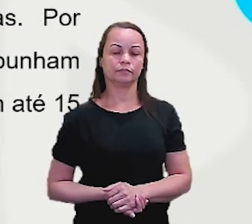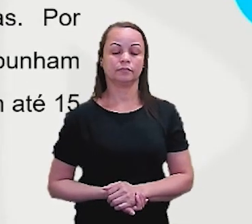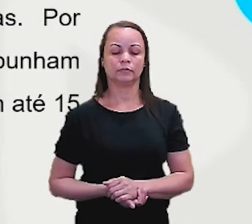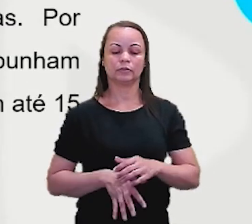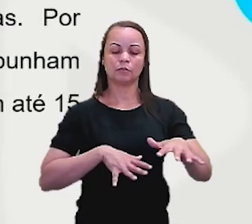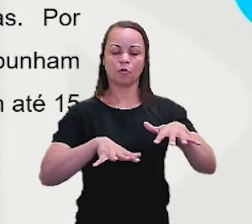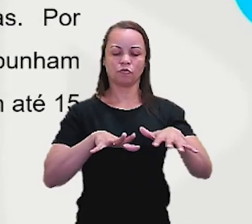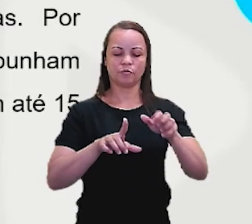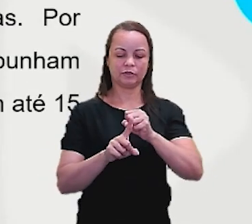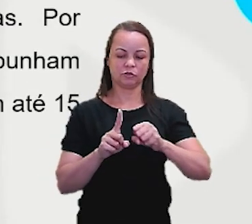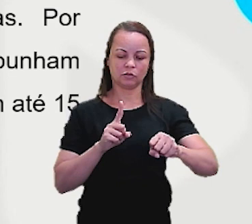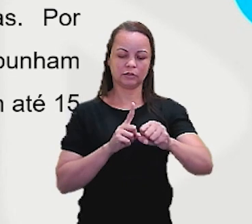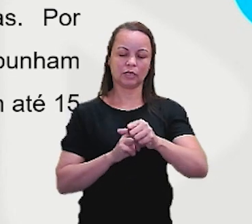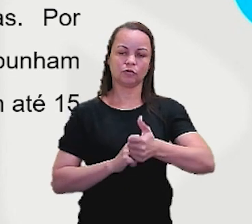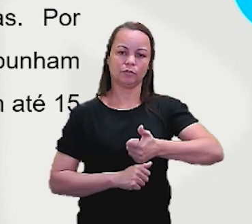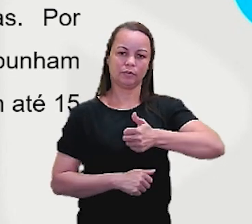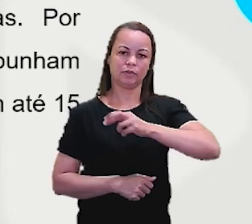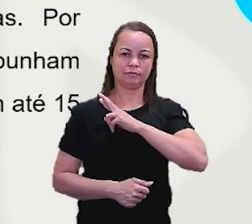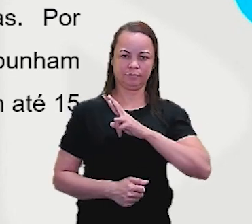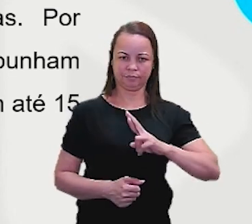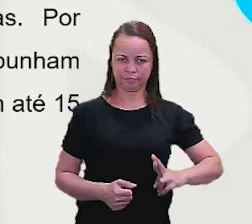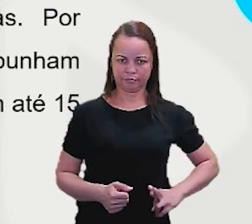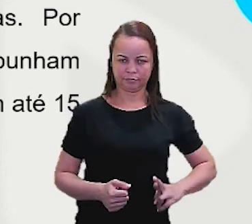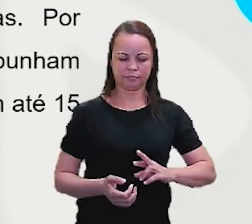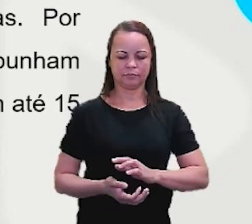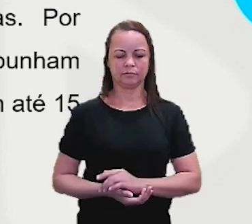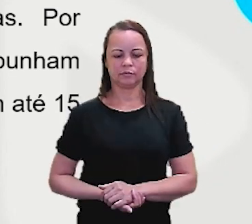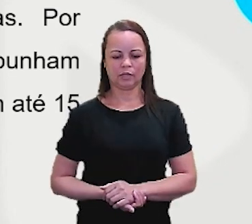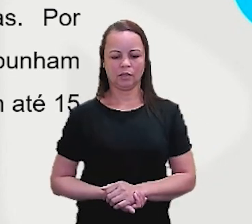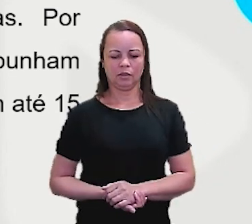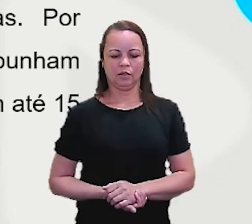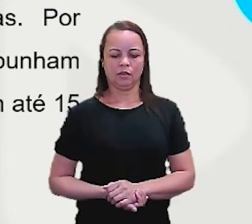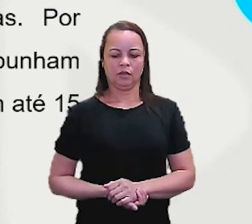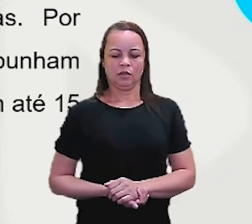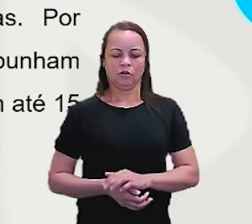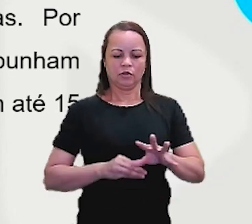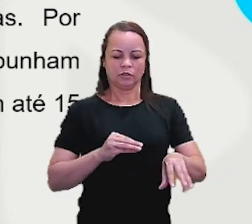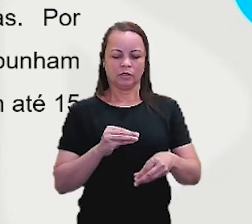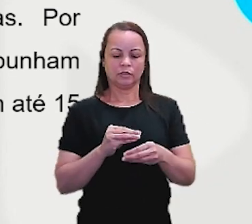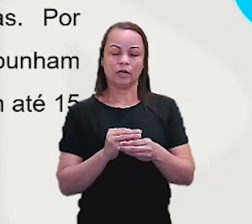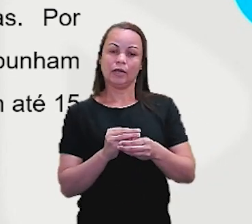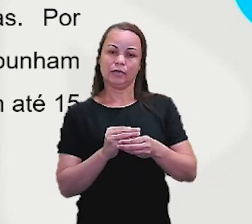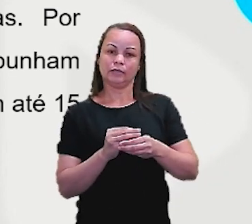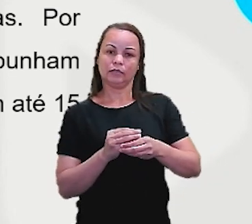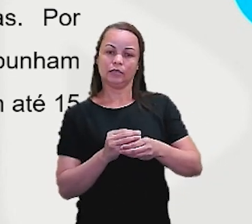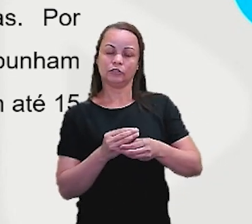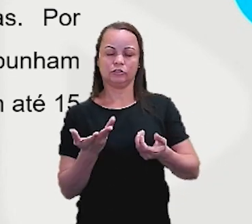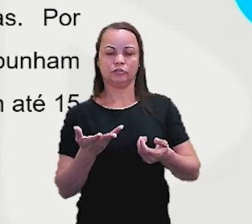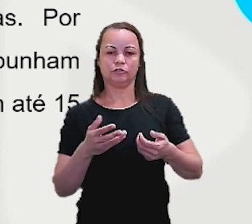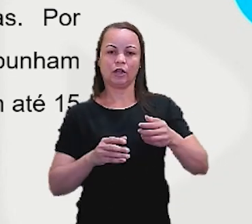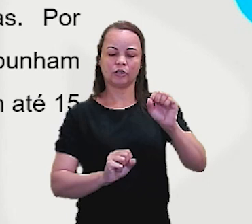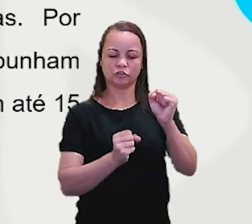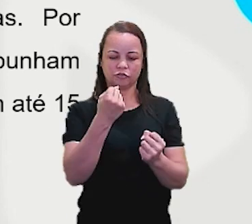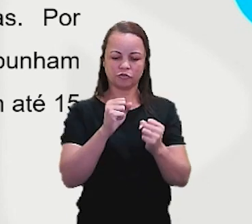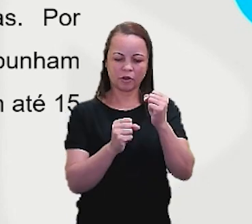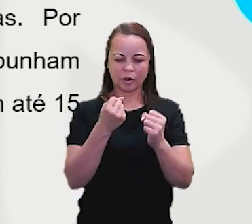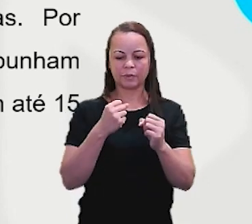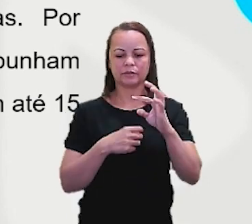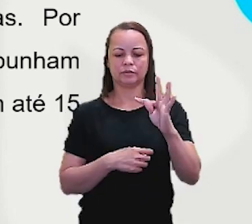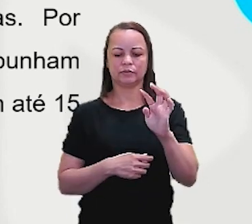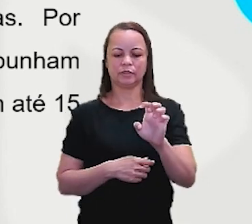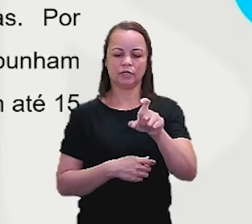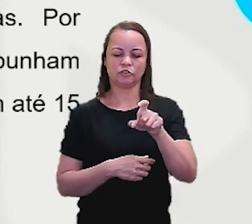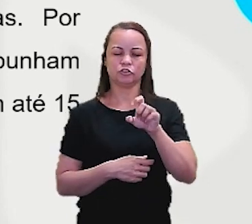Movimentos sociais na Primeira República. Foram instaladas as primeiras fábricas têxteis ou de materiais de